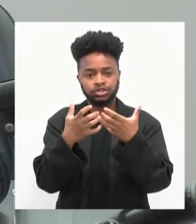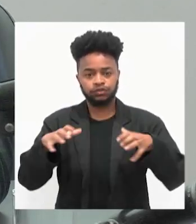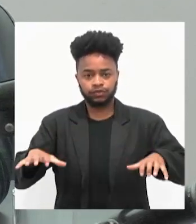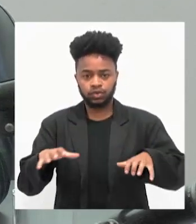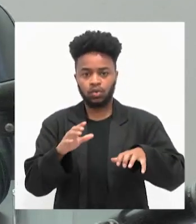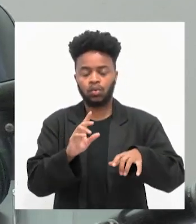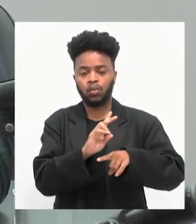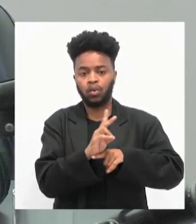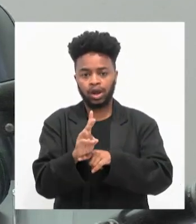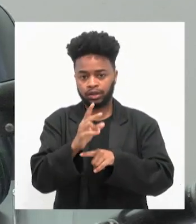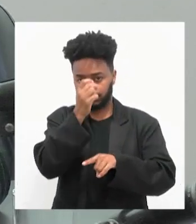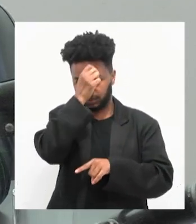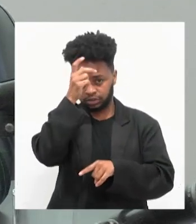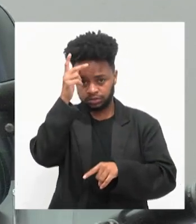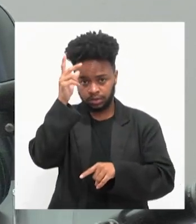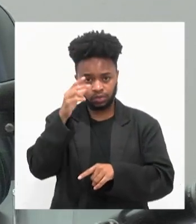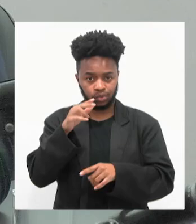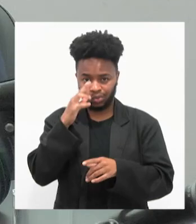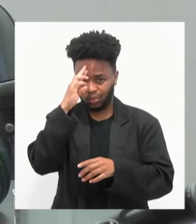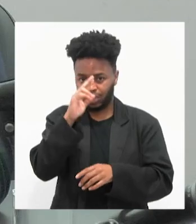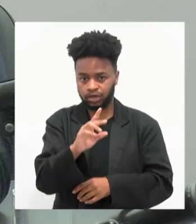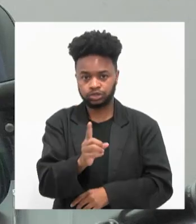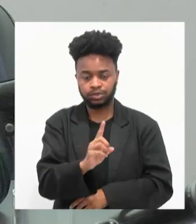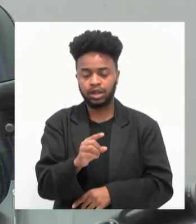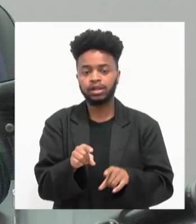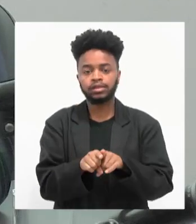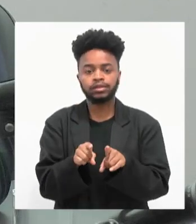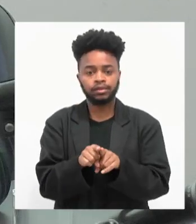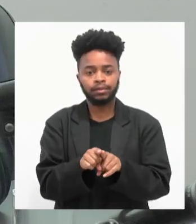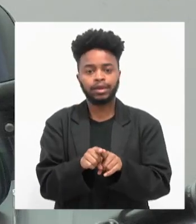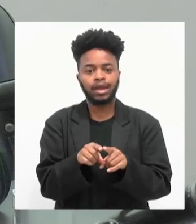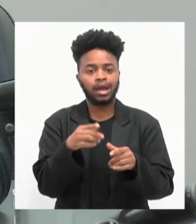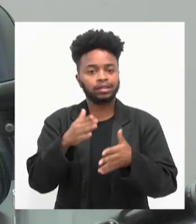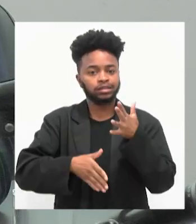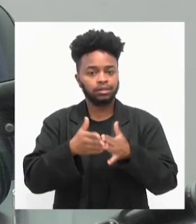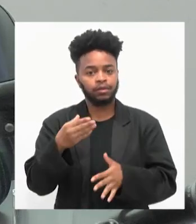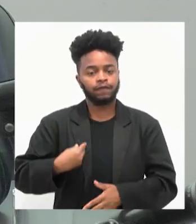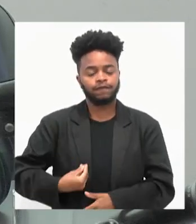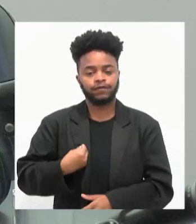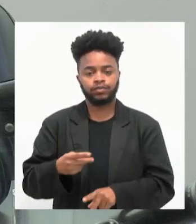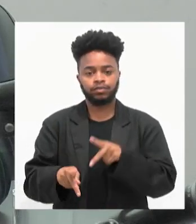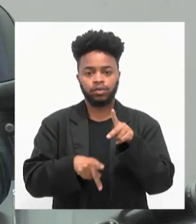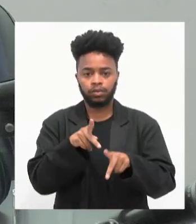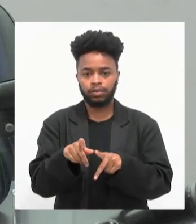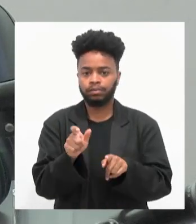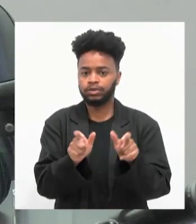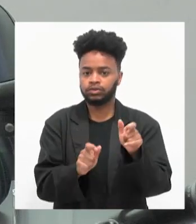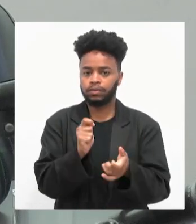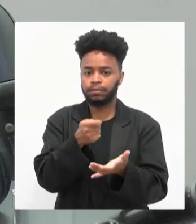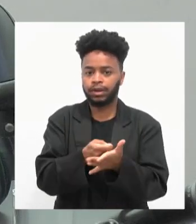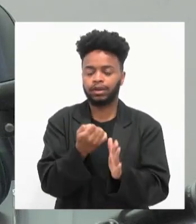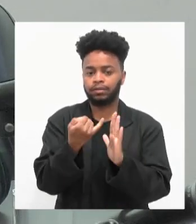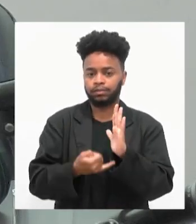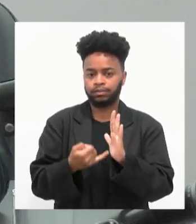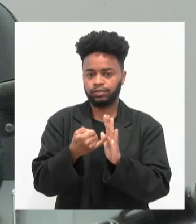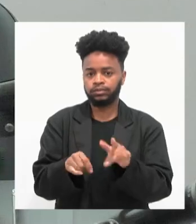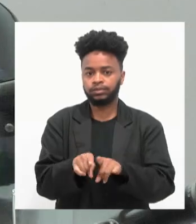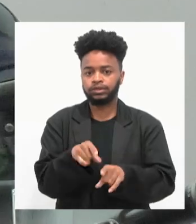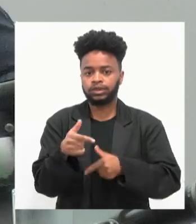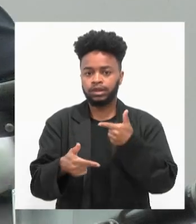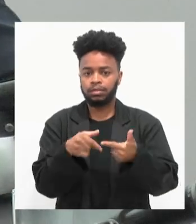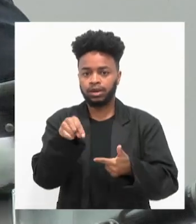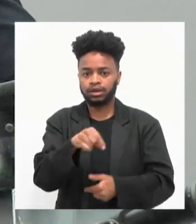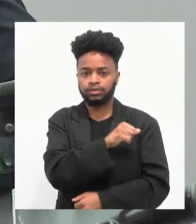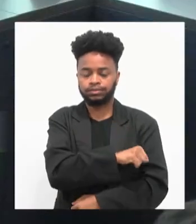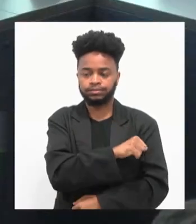não respeita a guarda municipal e está arrepiando para cima do cidadão de bem, para o pagador de imposto e para o trabalhador na cidade do Rio de Janeiro. E